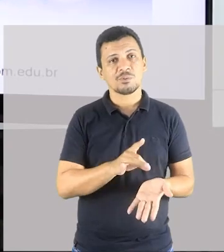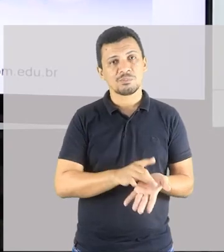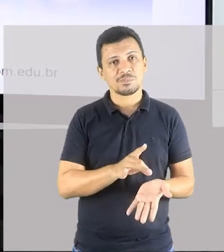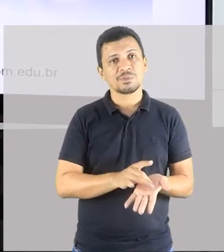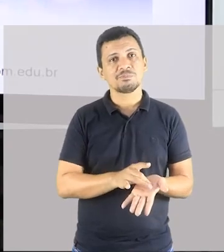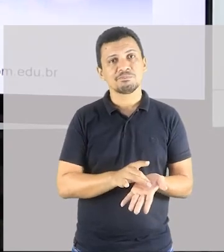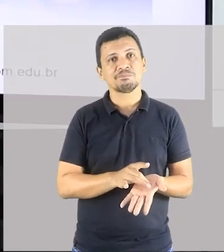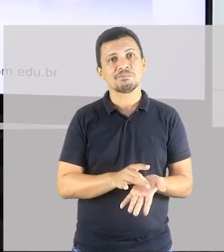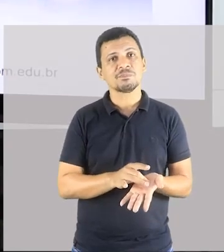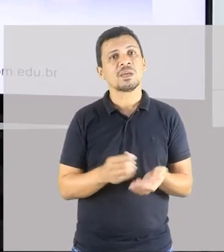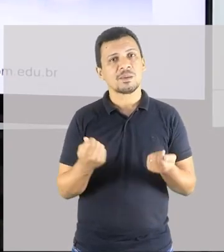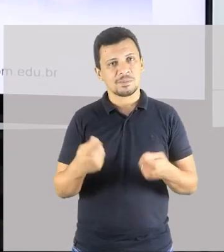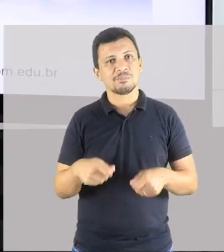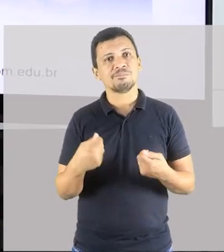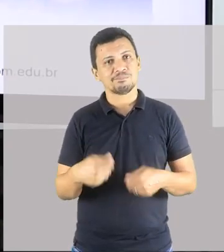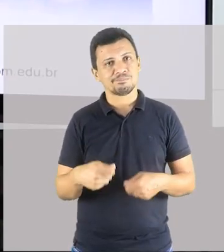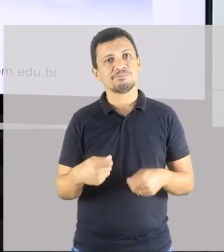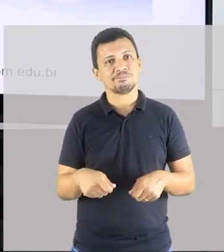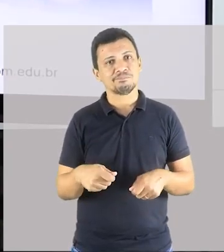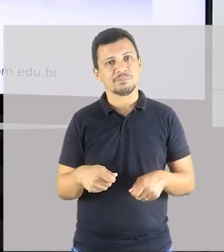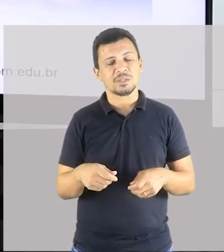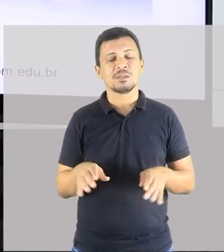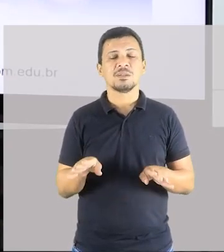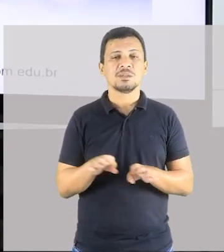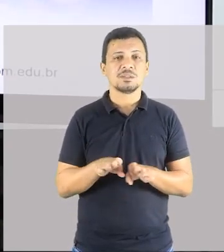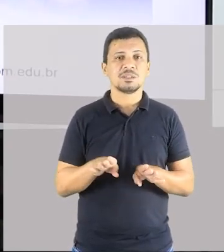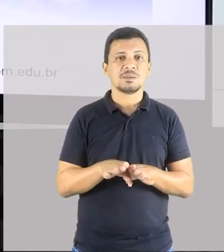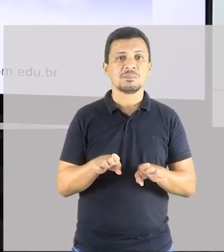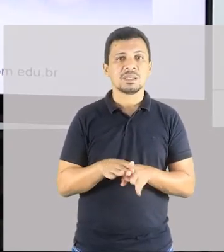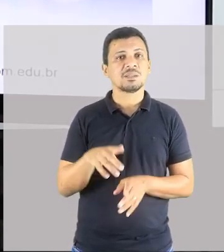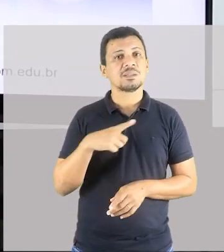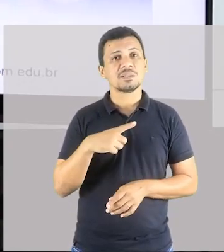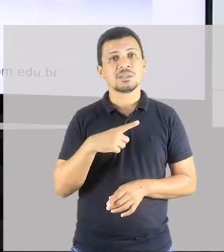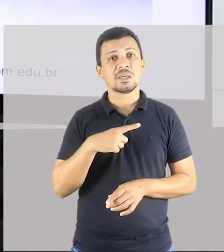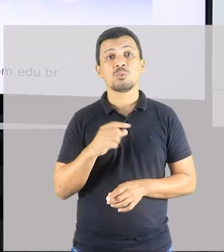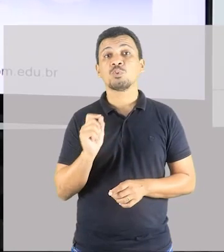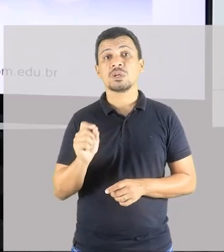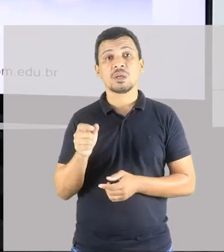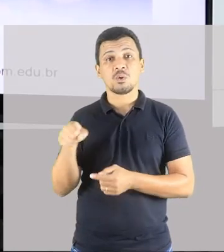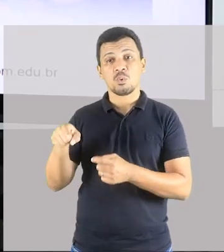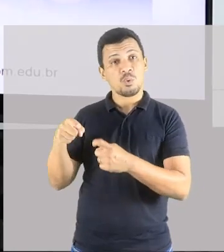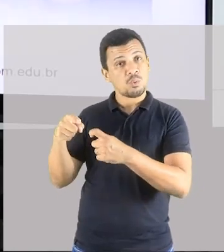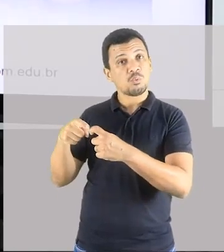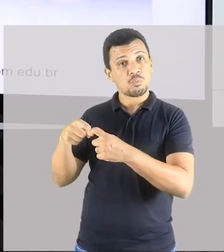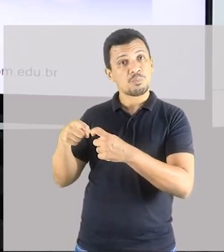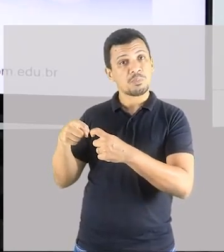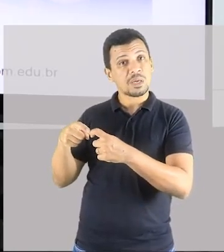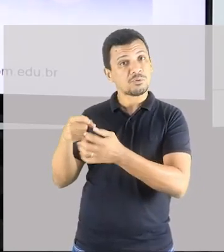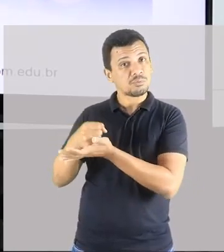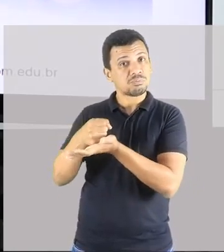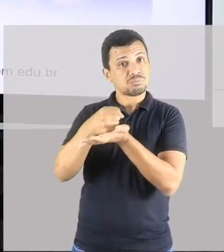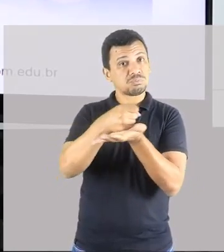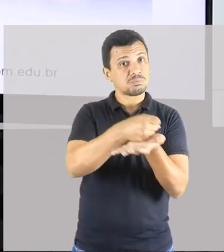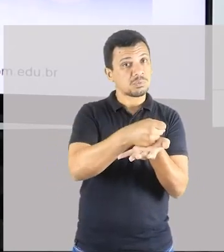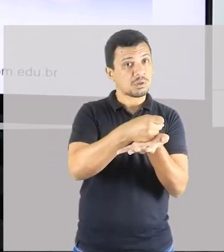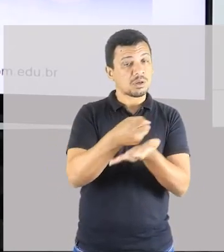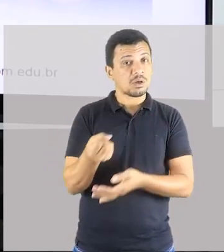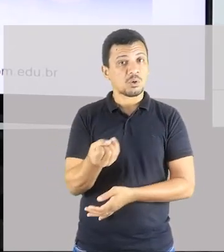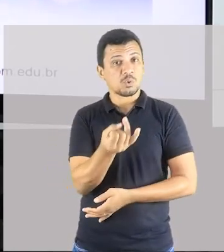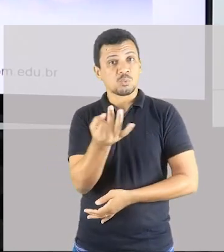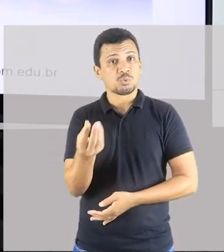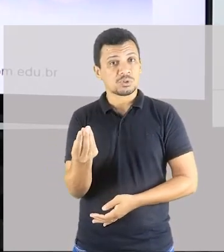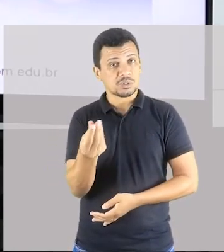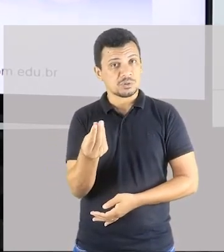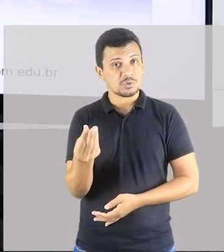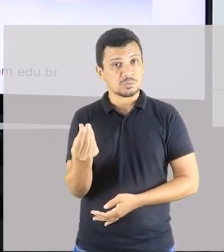realmente é necessário e tem a intervenção médica para estar dosando essa